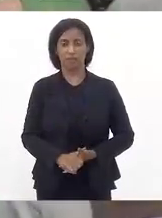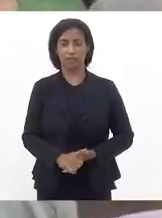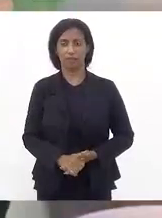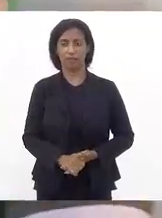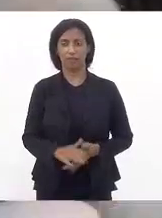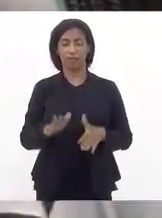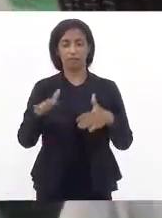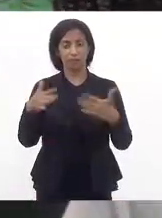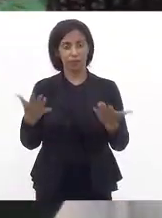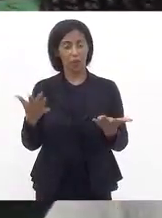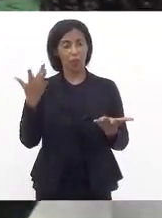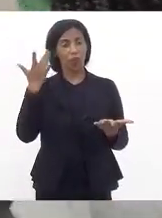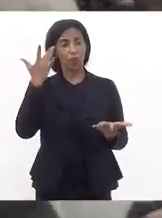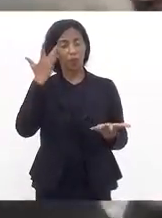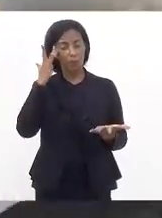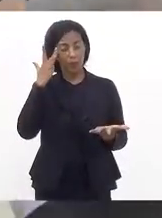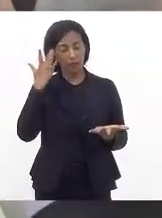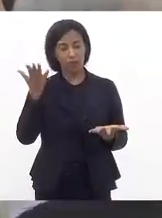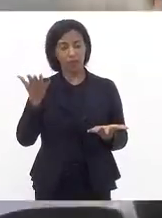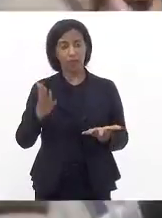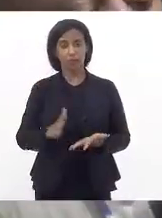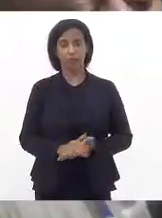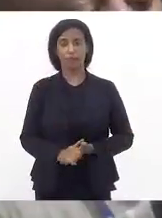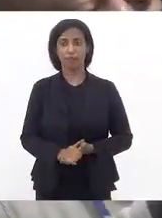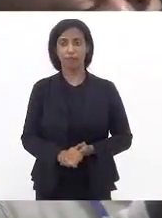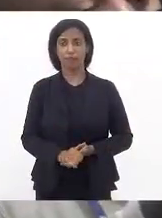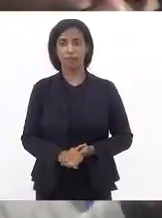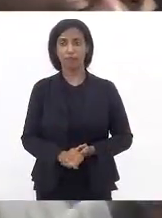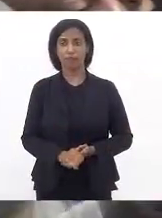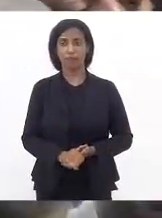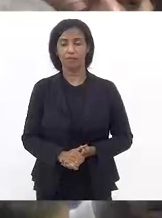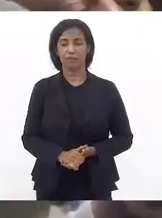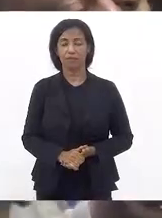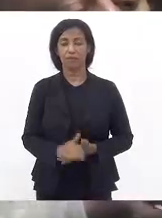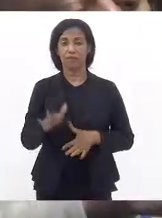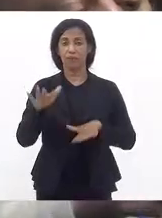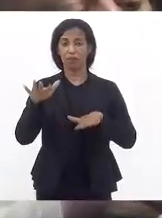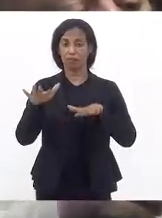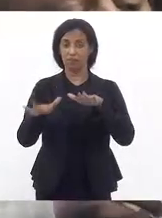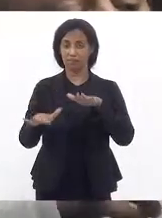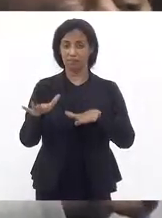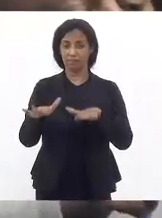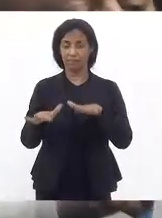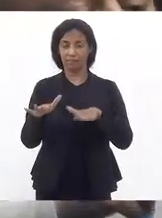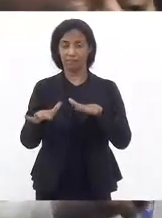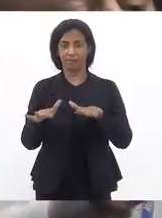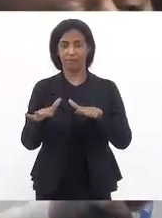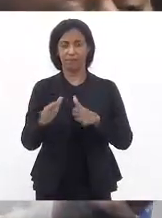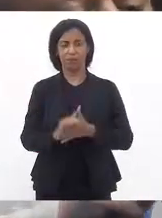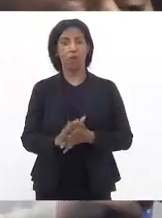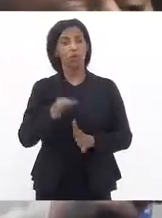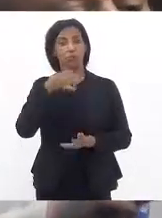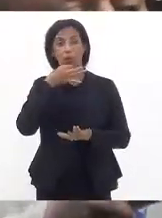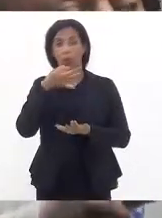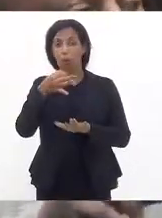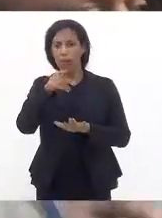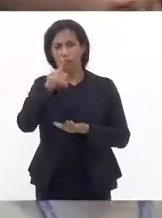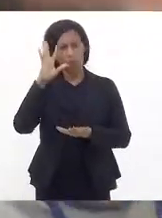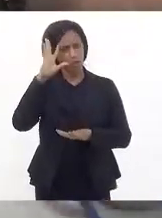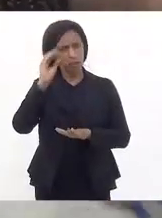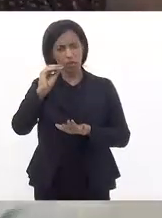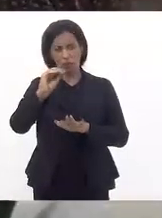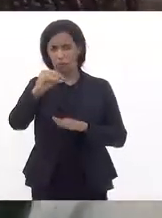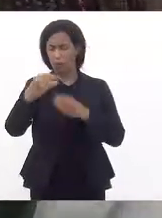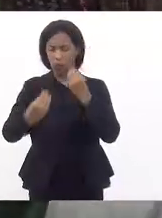então o que eu acho é que talvez como mera sugestão a senhora